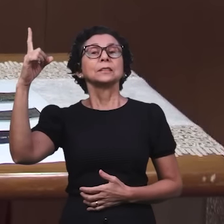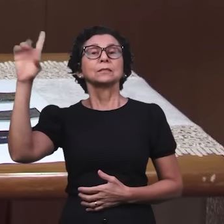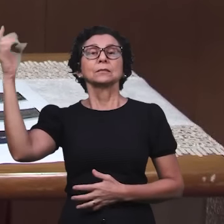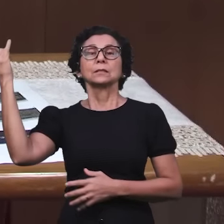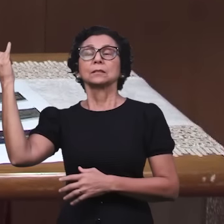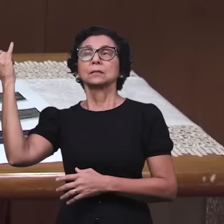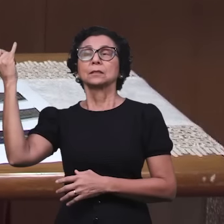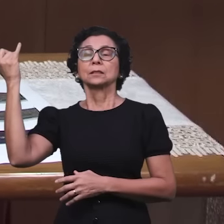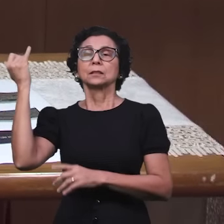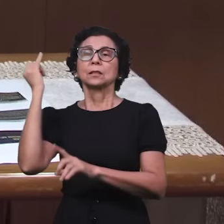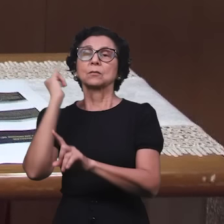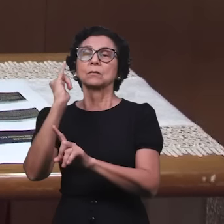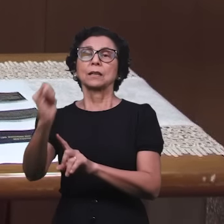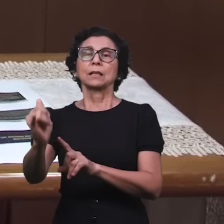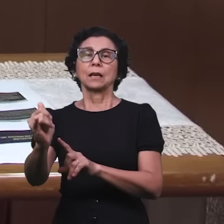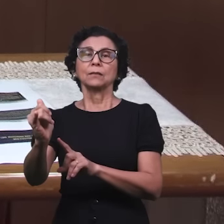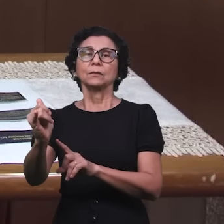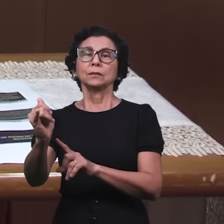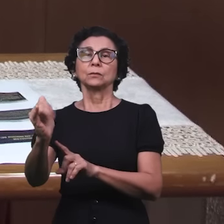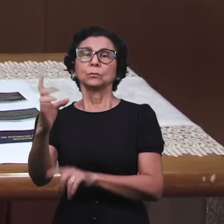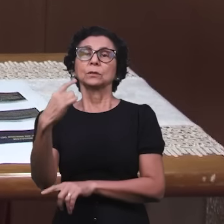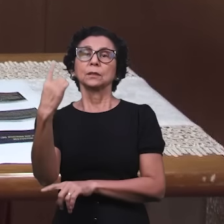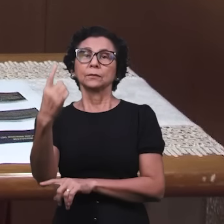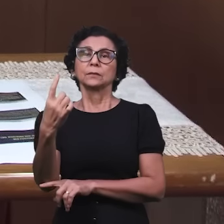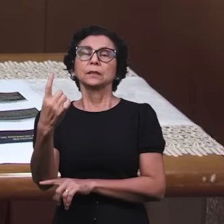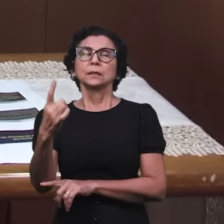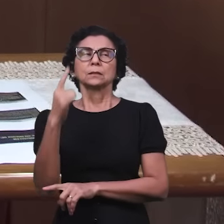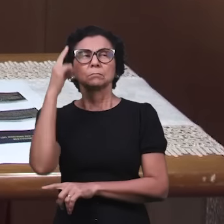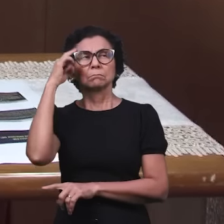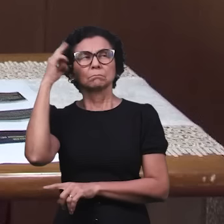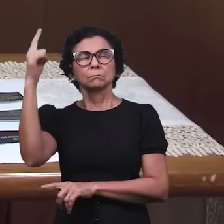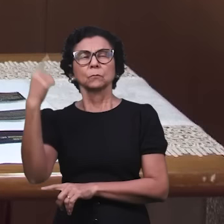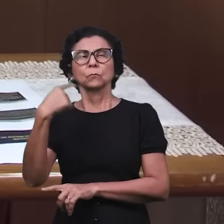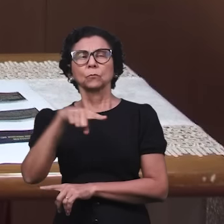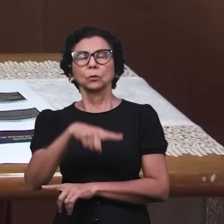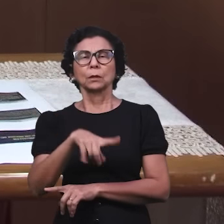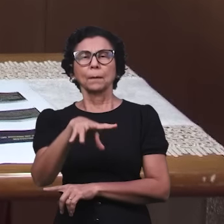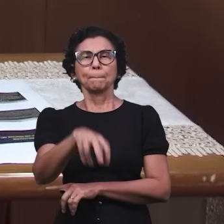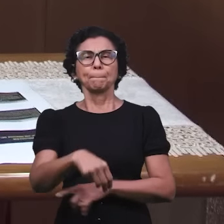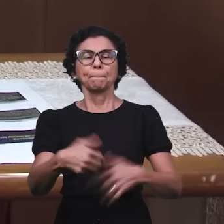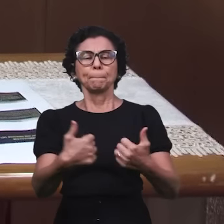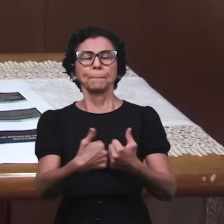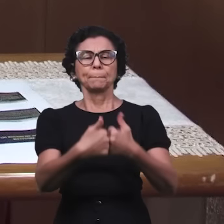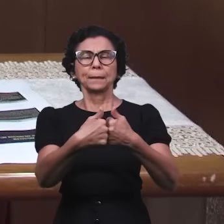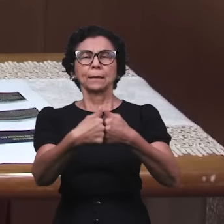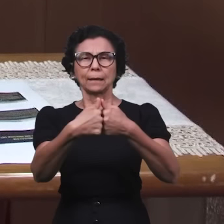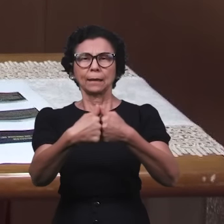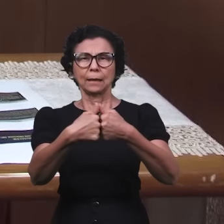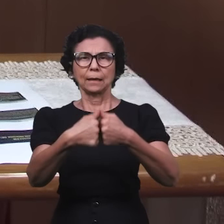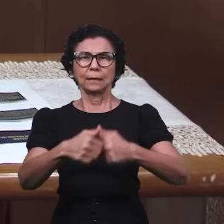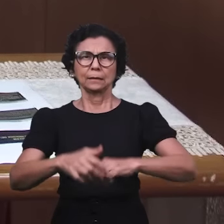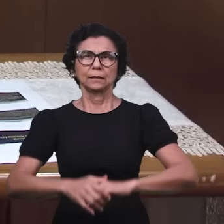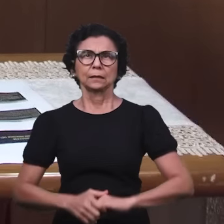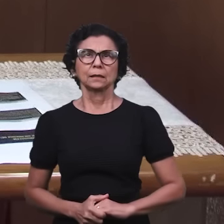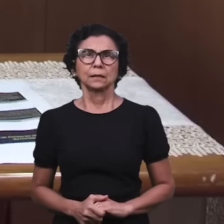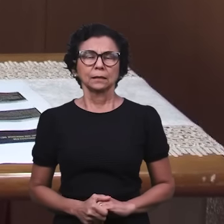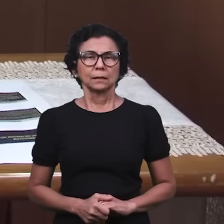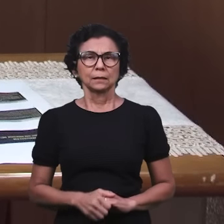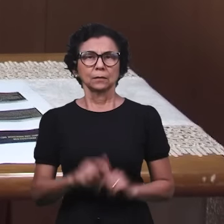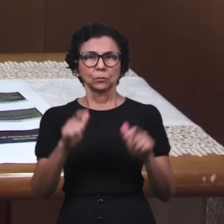Aliança. Porque quando ele colocou a arca dentro de Jerusalém, que era Sião, né? Sempre lembrando